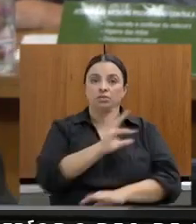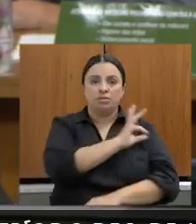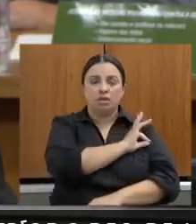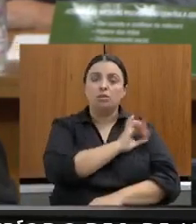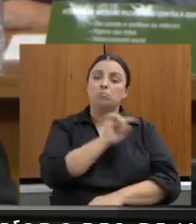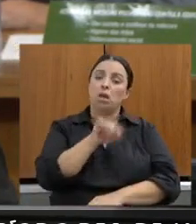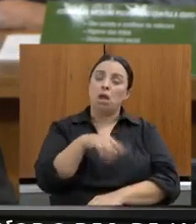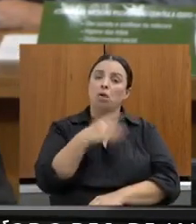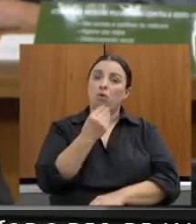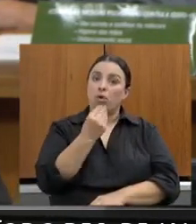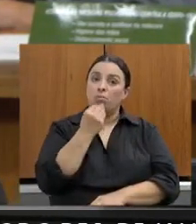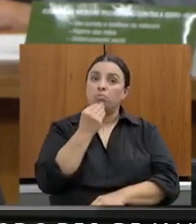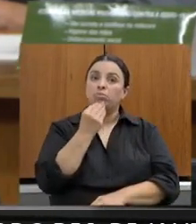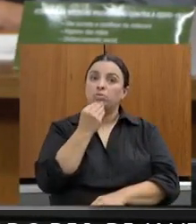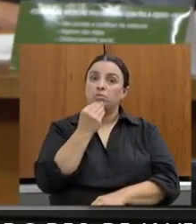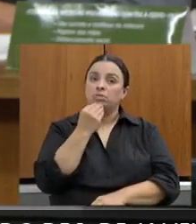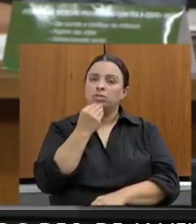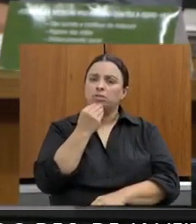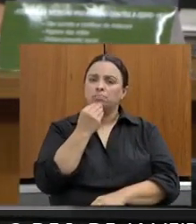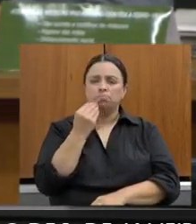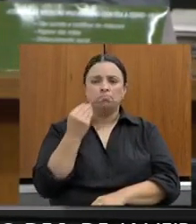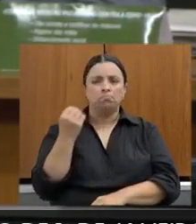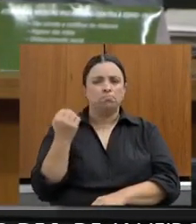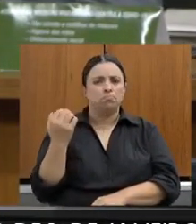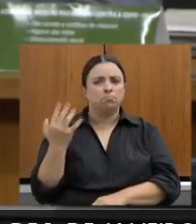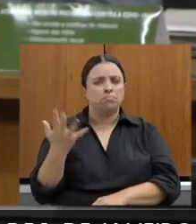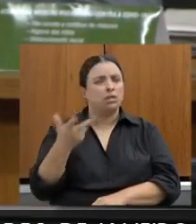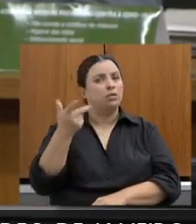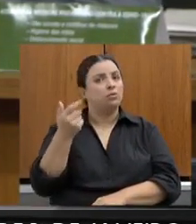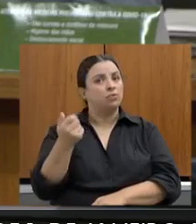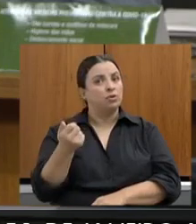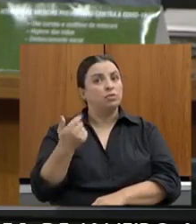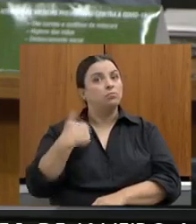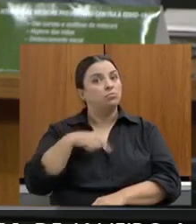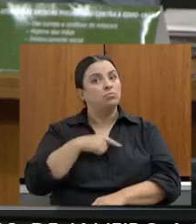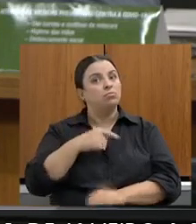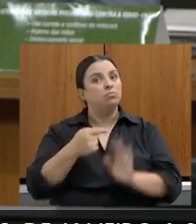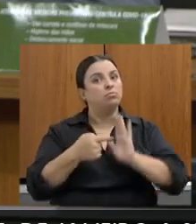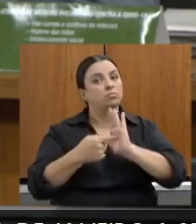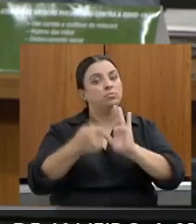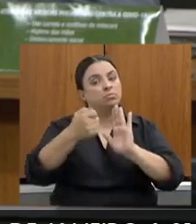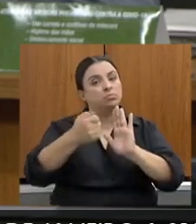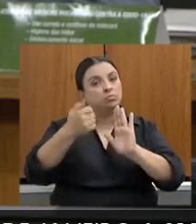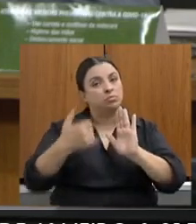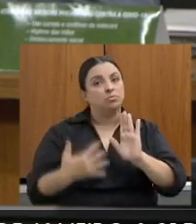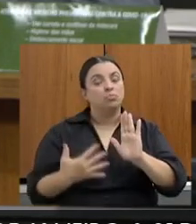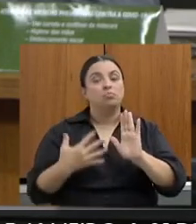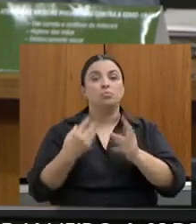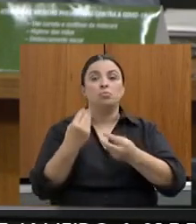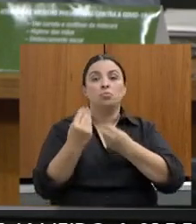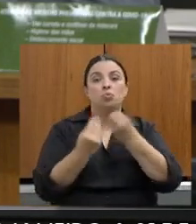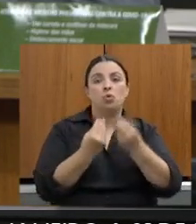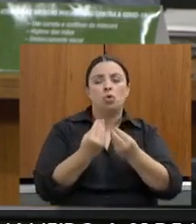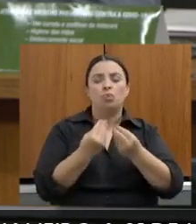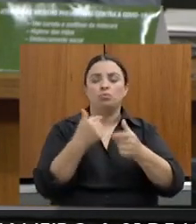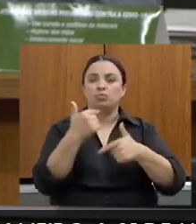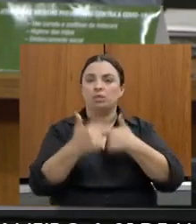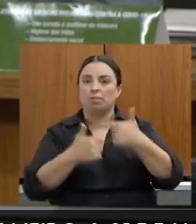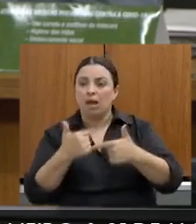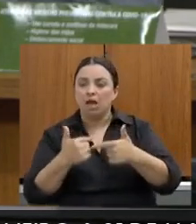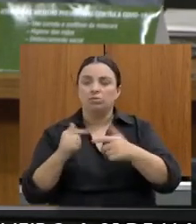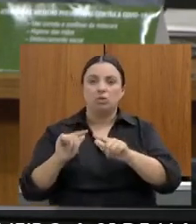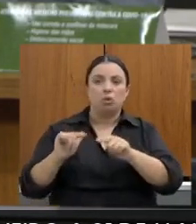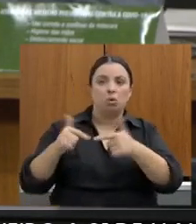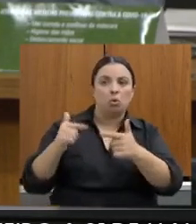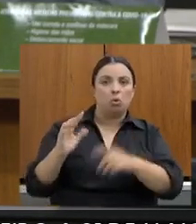oportunidade é ímpar para que possamos mostrar as realizações os